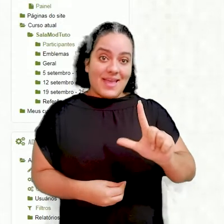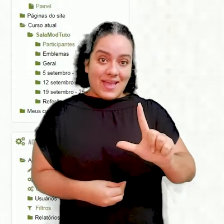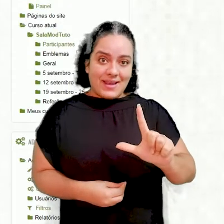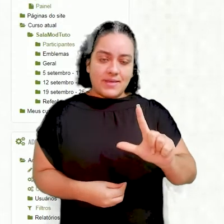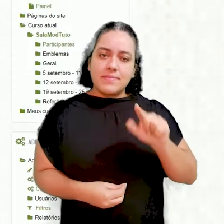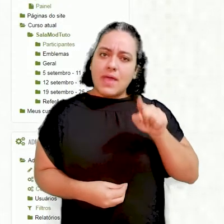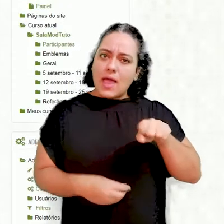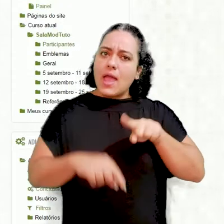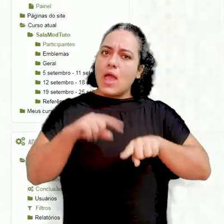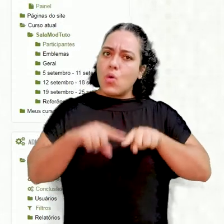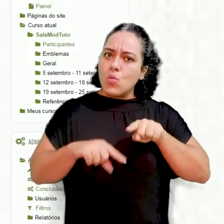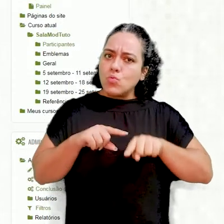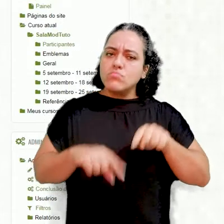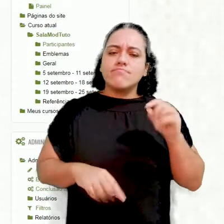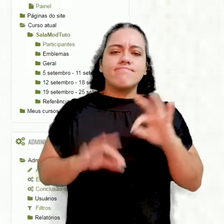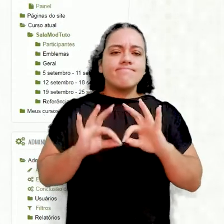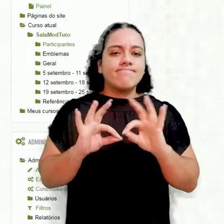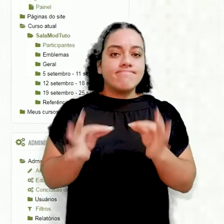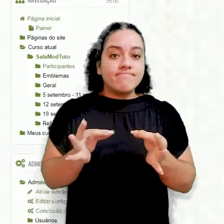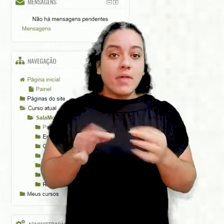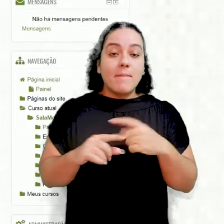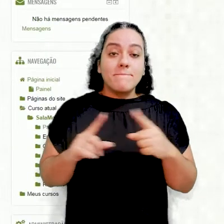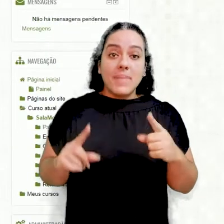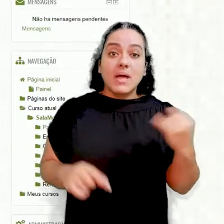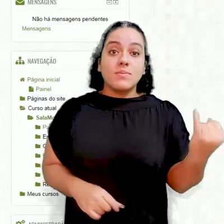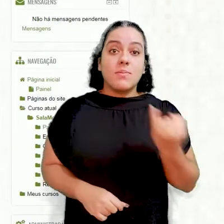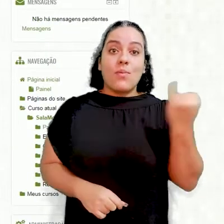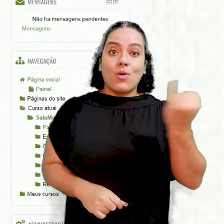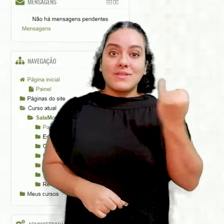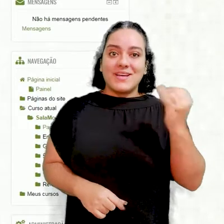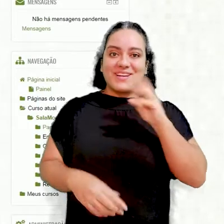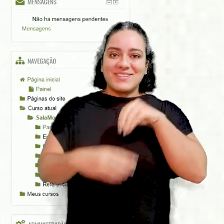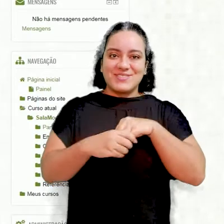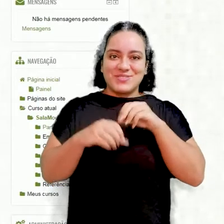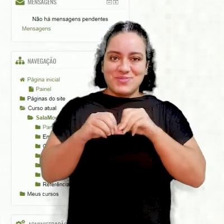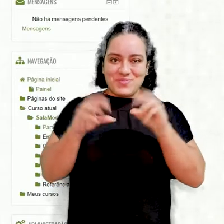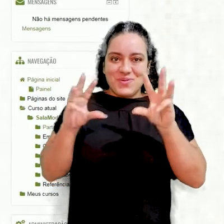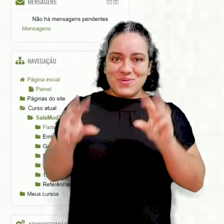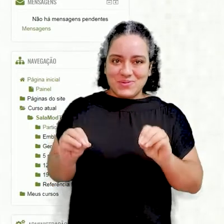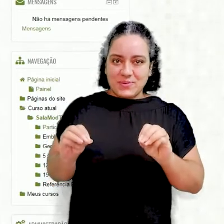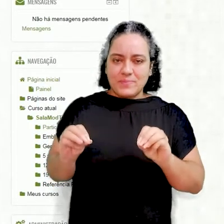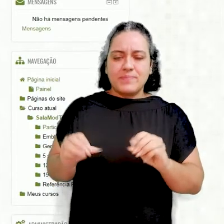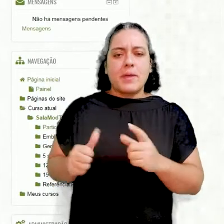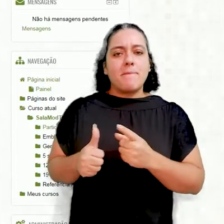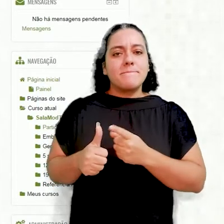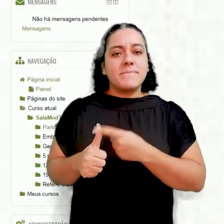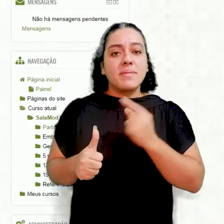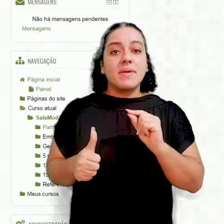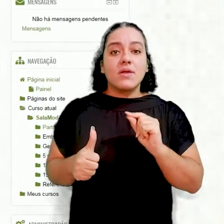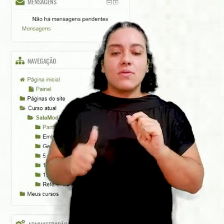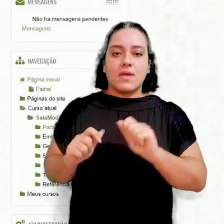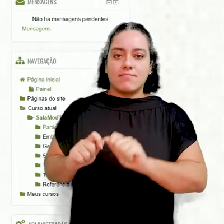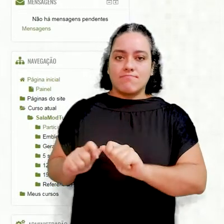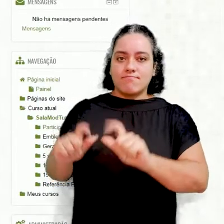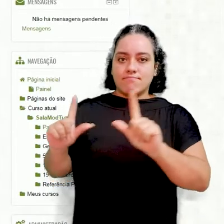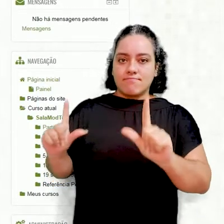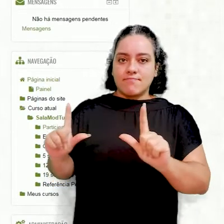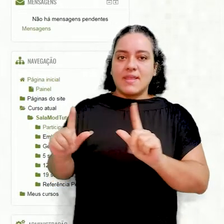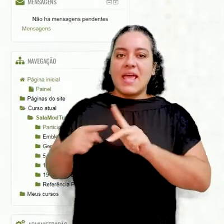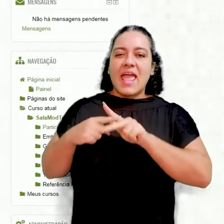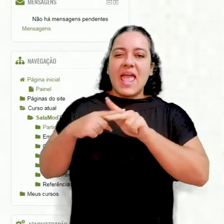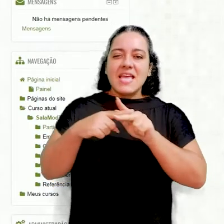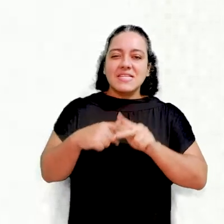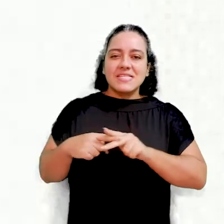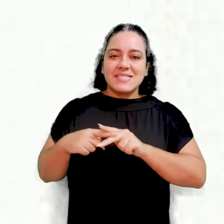um recurso bastante simples, mas muito útil no Moodle. Primeira coisa, como sempre, vamos aqui ativar a edição da sala.